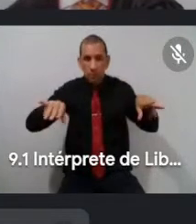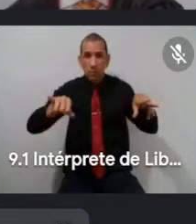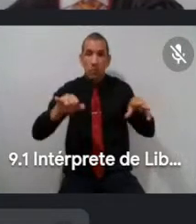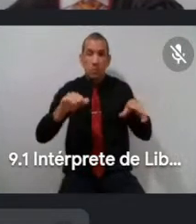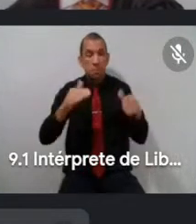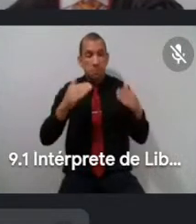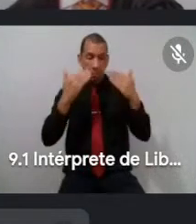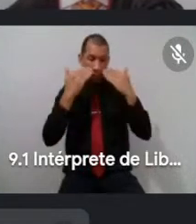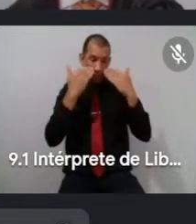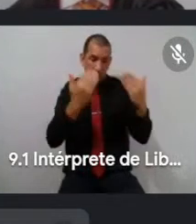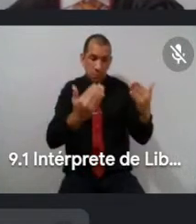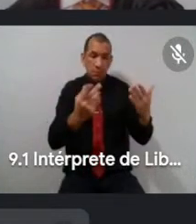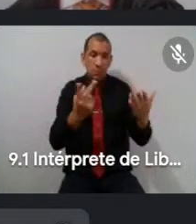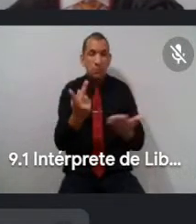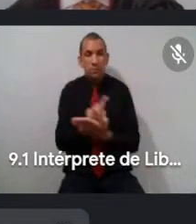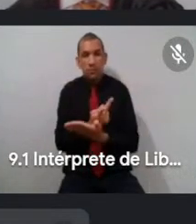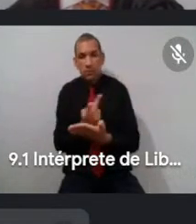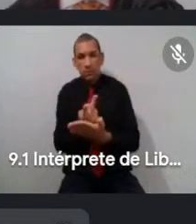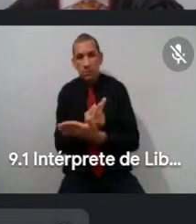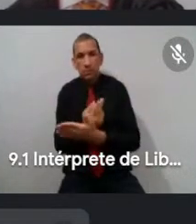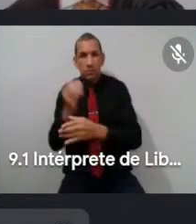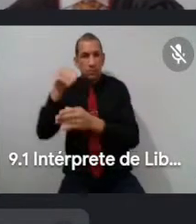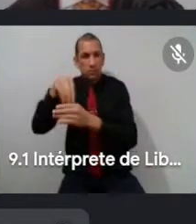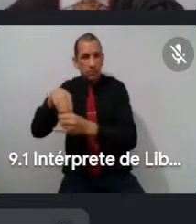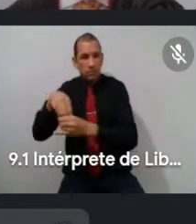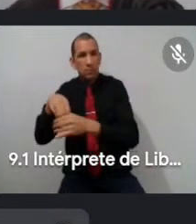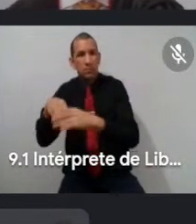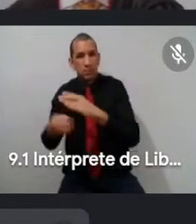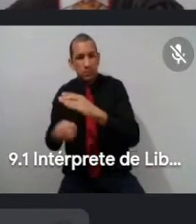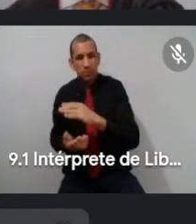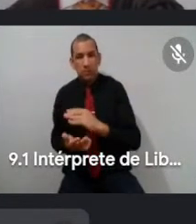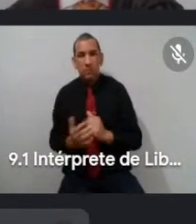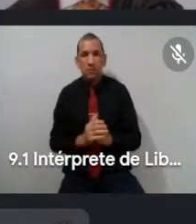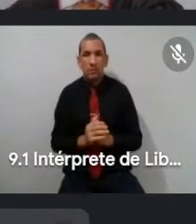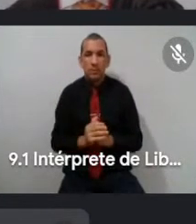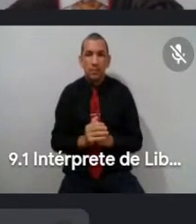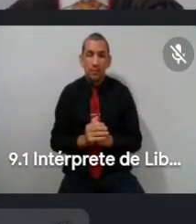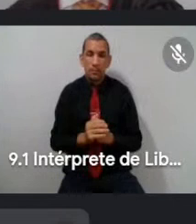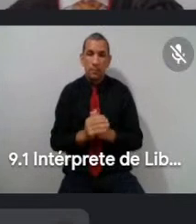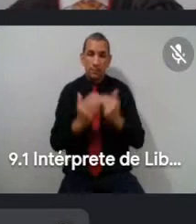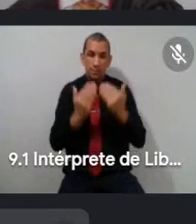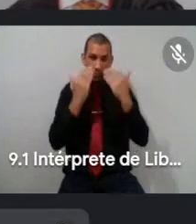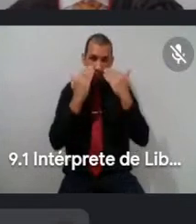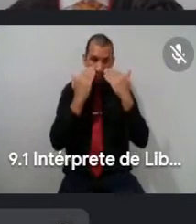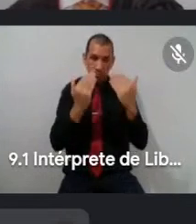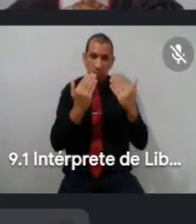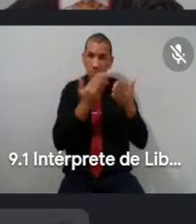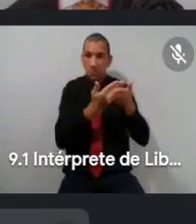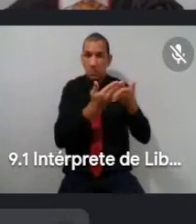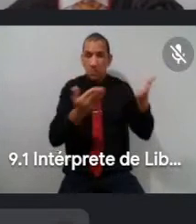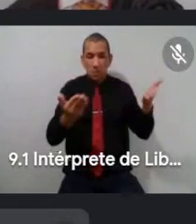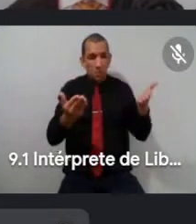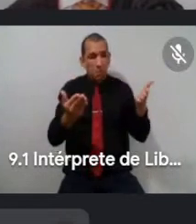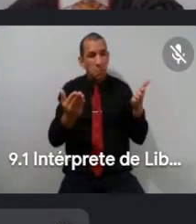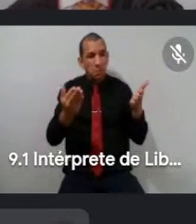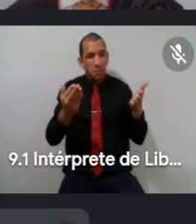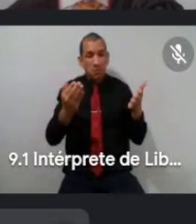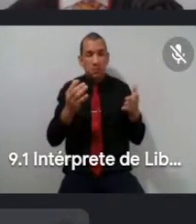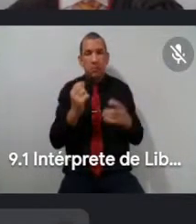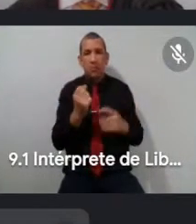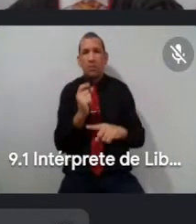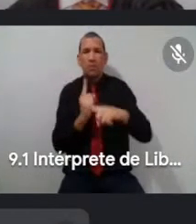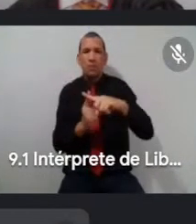supostos isso daí traz o carro não tinha prova tão cometi é testemunha ao simular uma coisa muito interessante